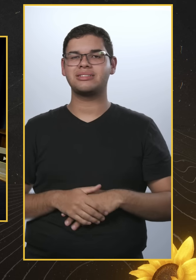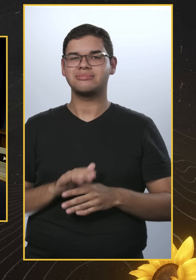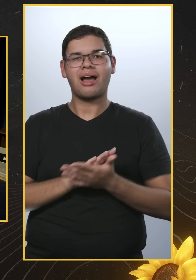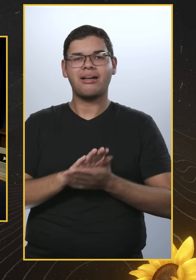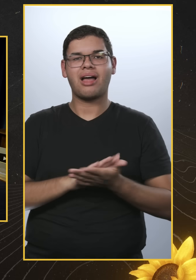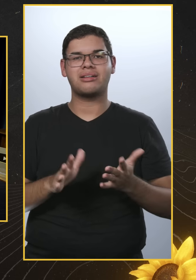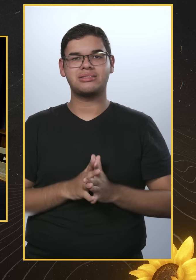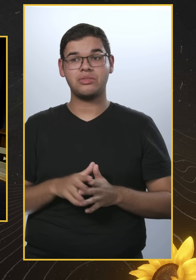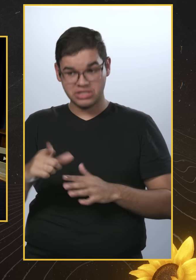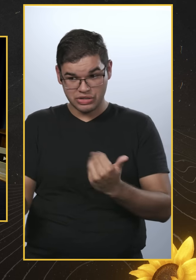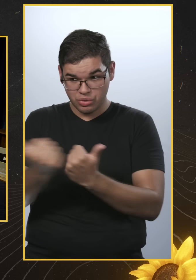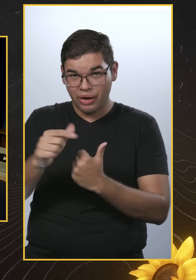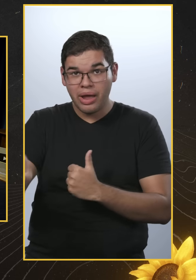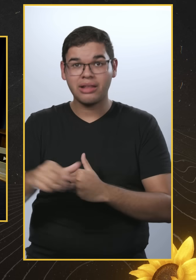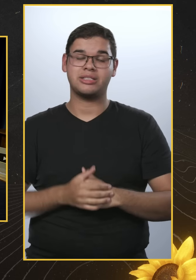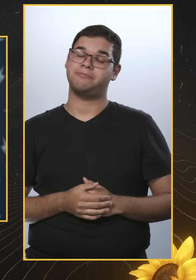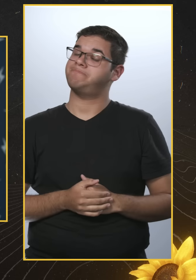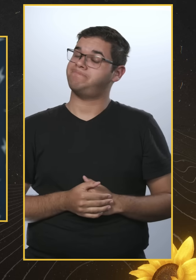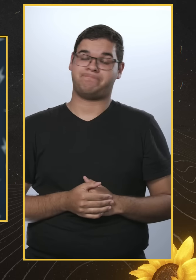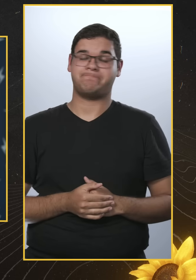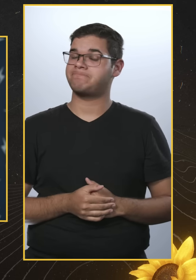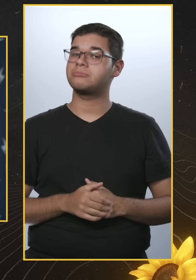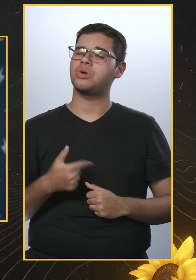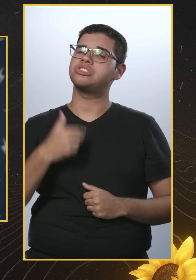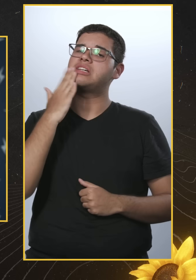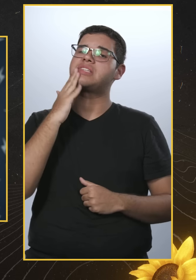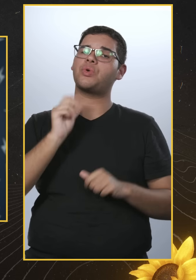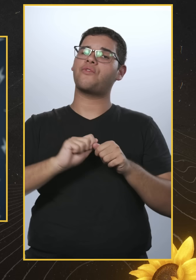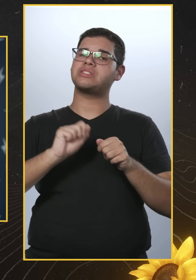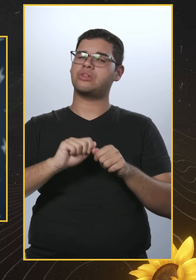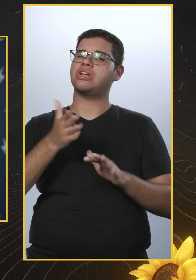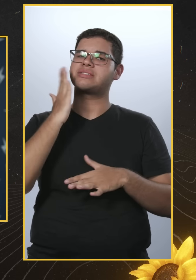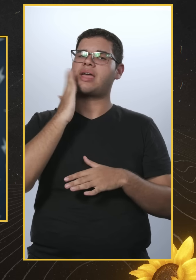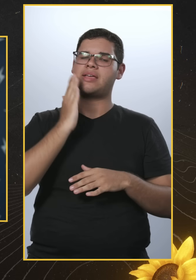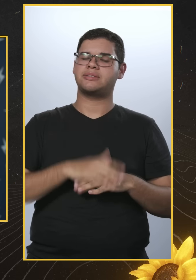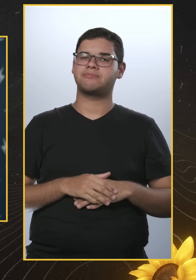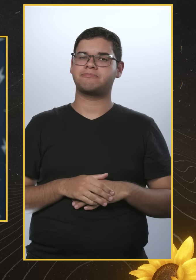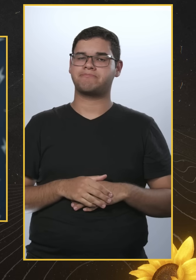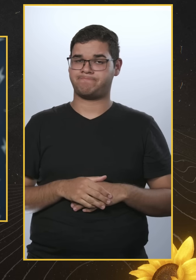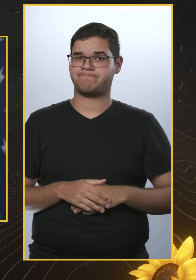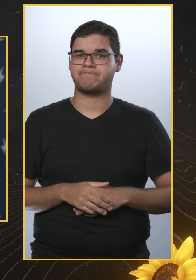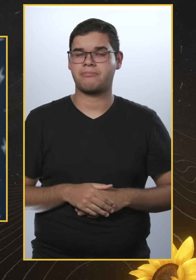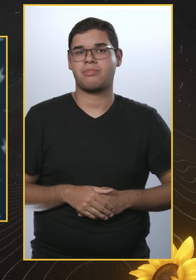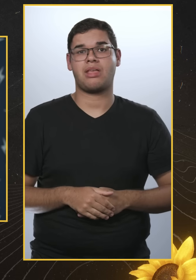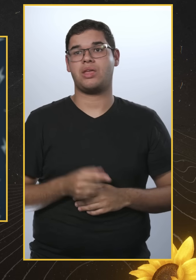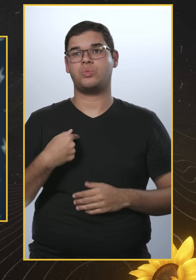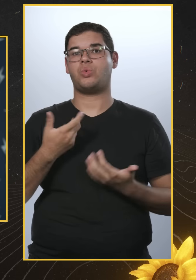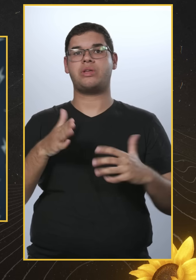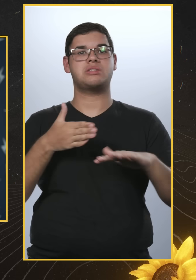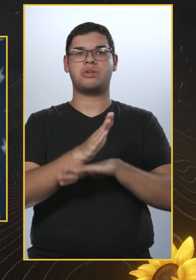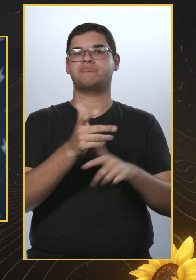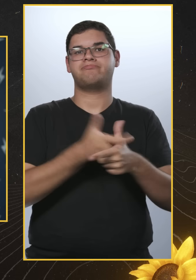você vai assumir o lugar dele então assim eu já sei o que que eu tô fazendo eu não quis sair com os partidos é para não dever muito mas vai ter